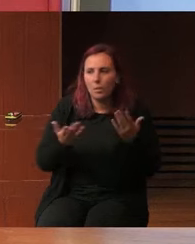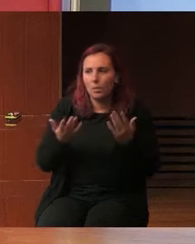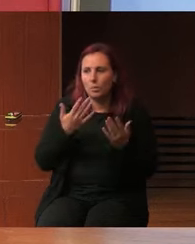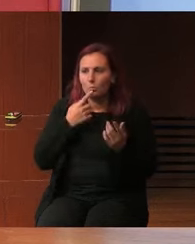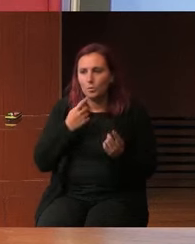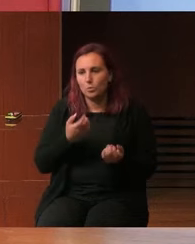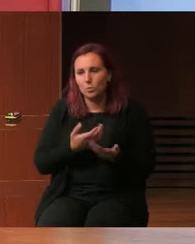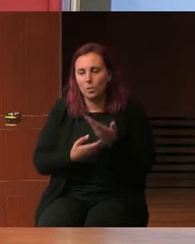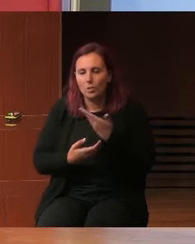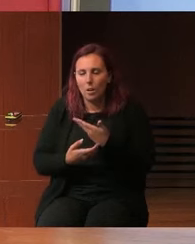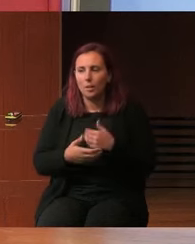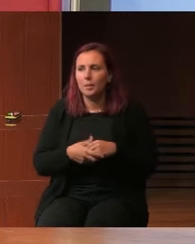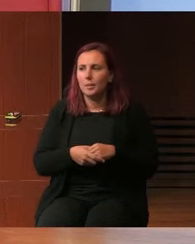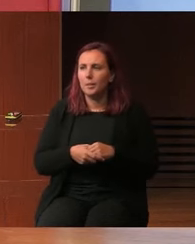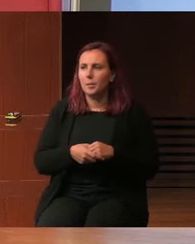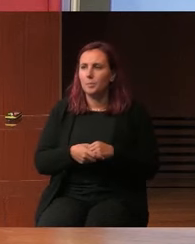oradores